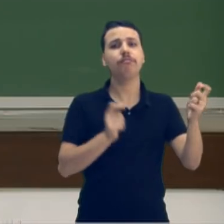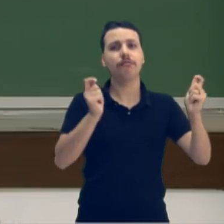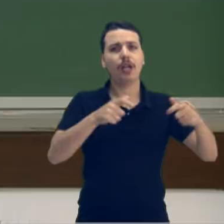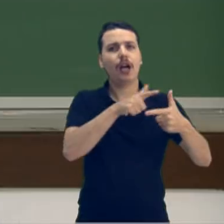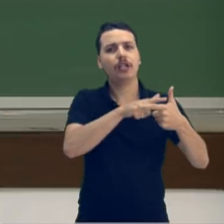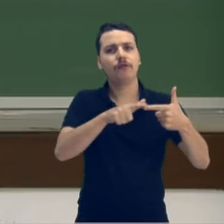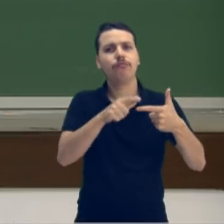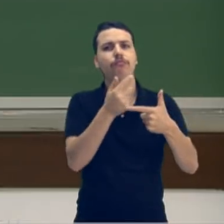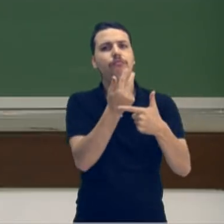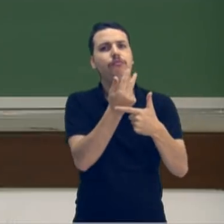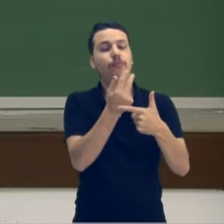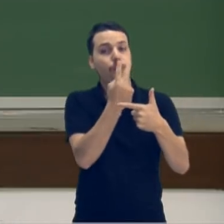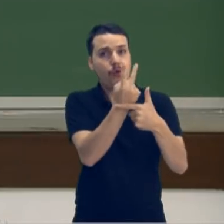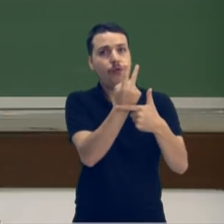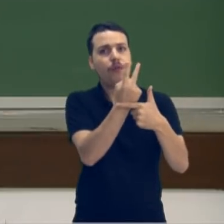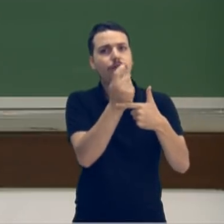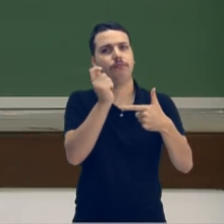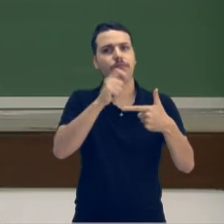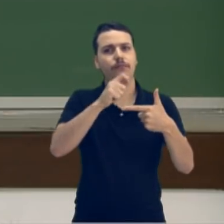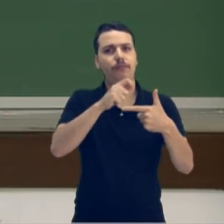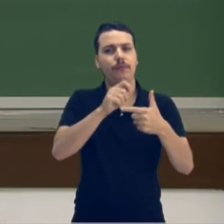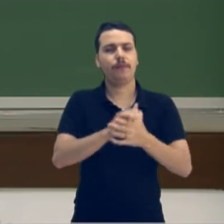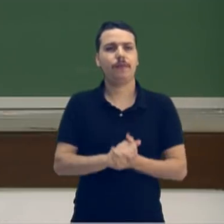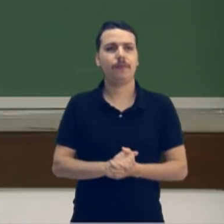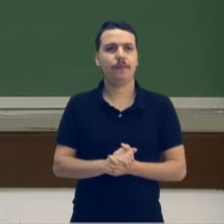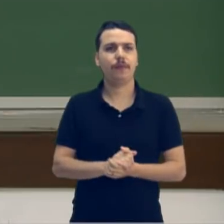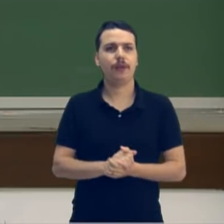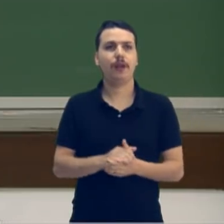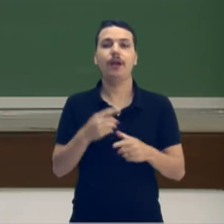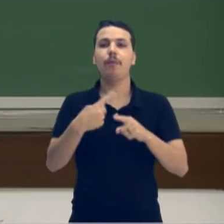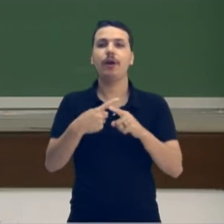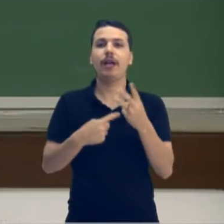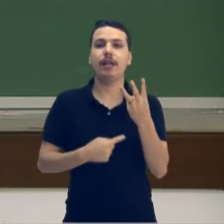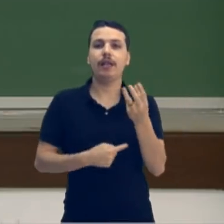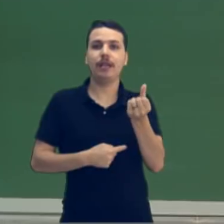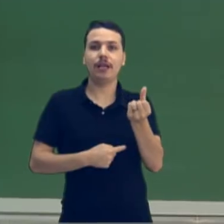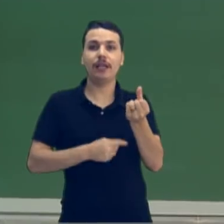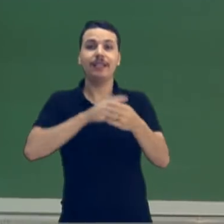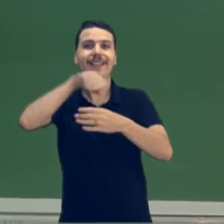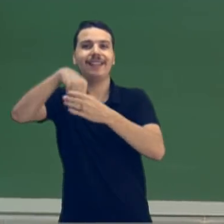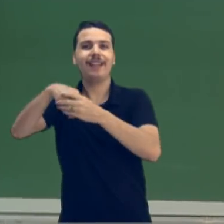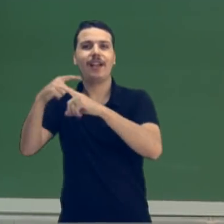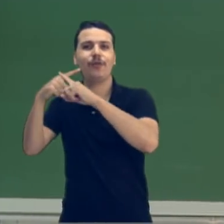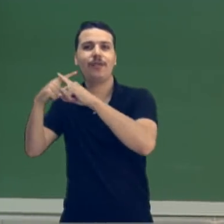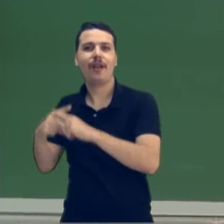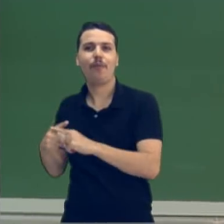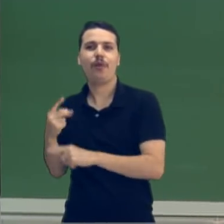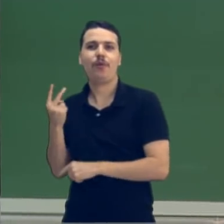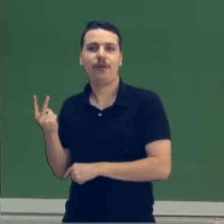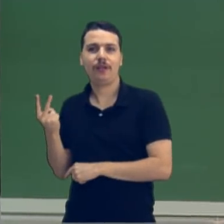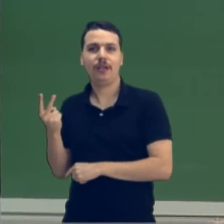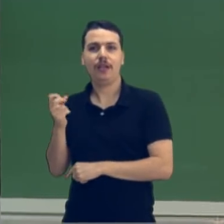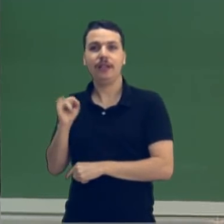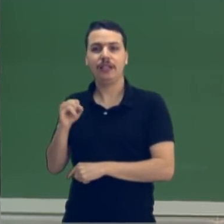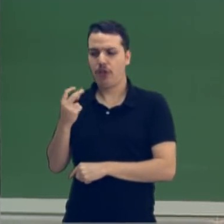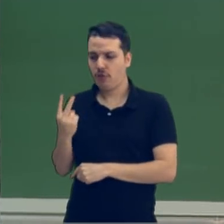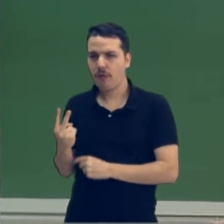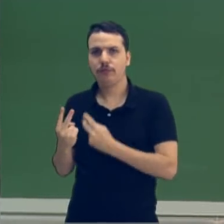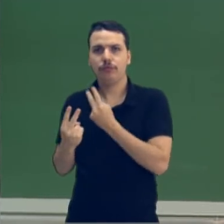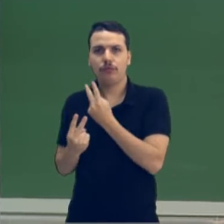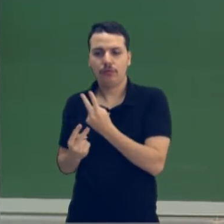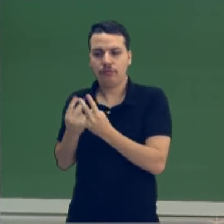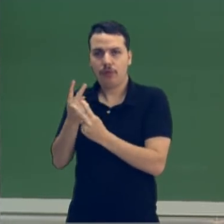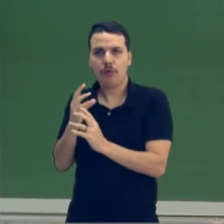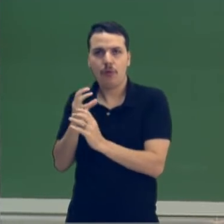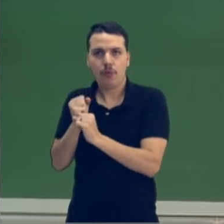por 2. Vamos começar a pensar. Pois 36 é múltiplo de 2. Se eu for de 2 em 2, eu chego em